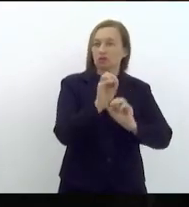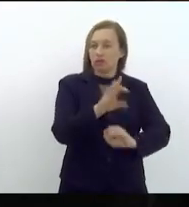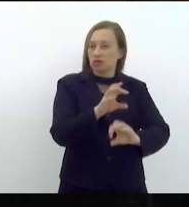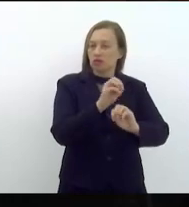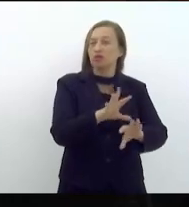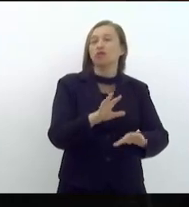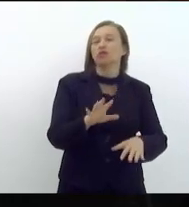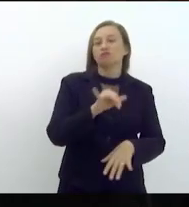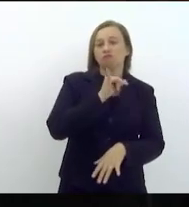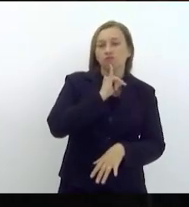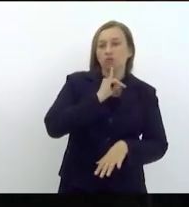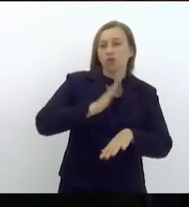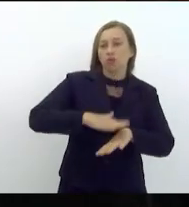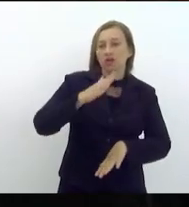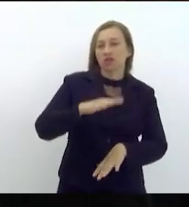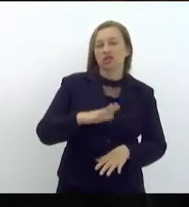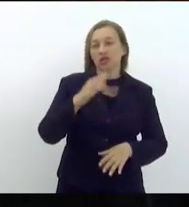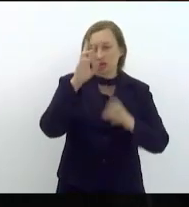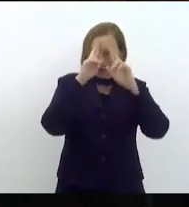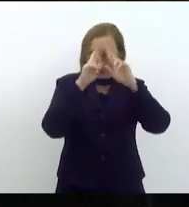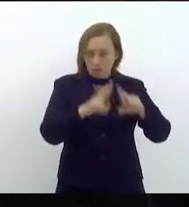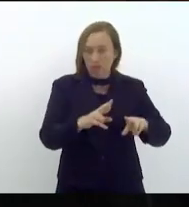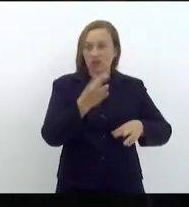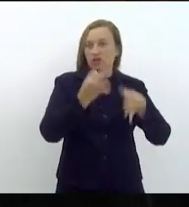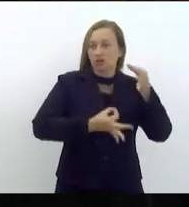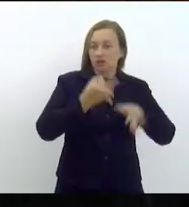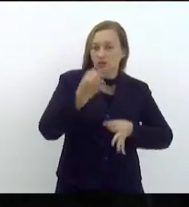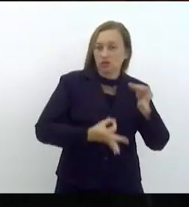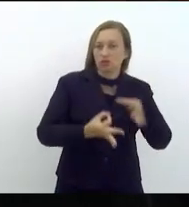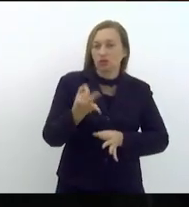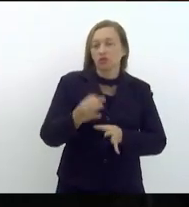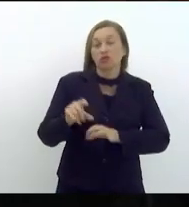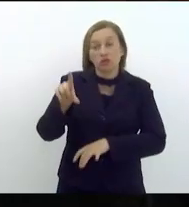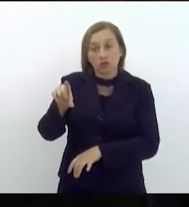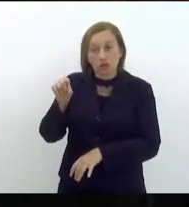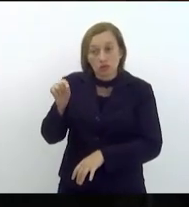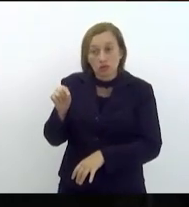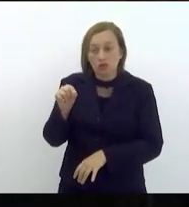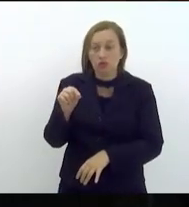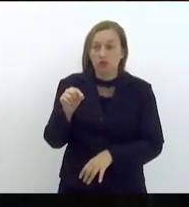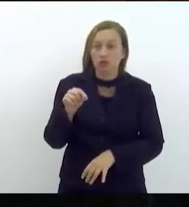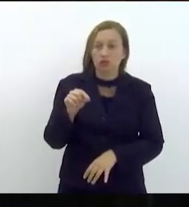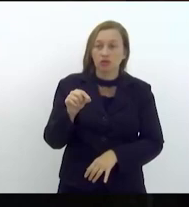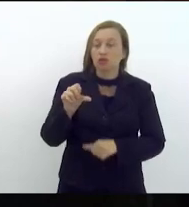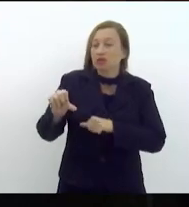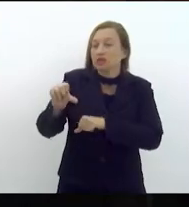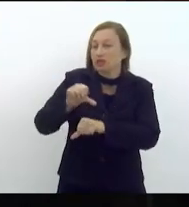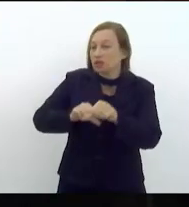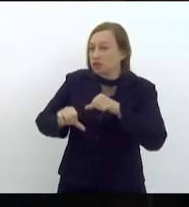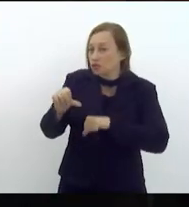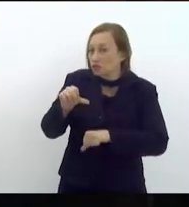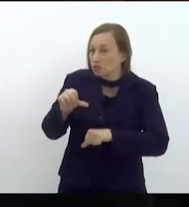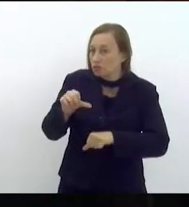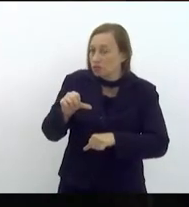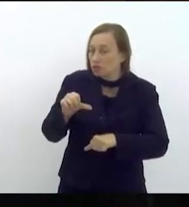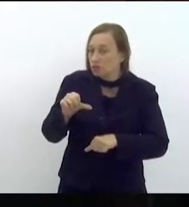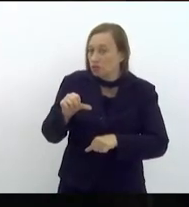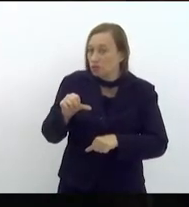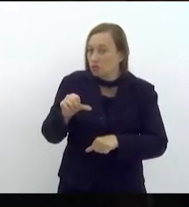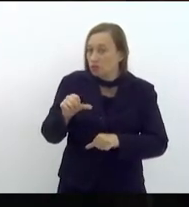por mais que a gente respeite a justiça foi tomado uma decisão transformando a partir do que tá ali